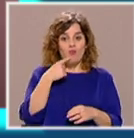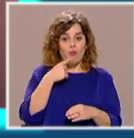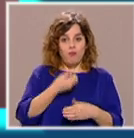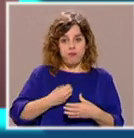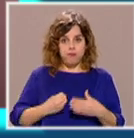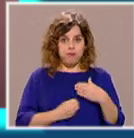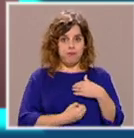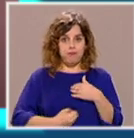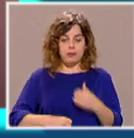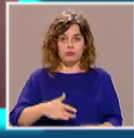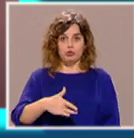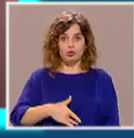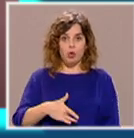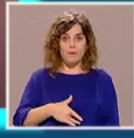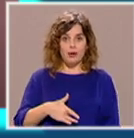ao estômago.